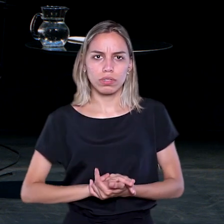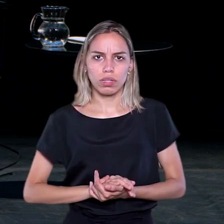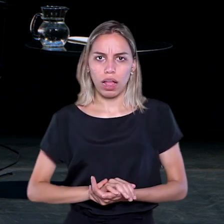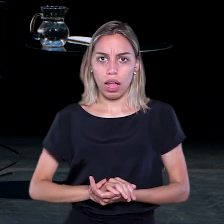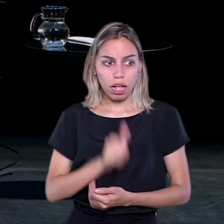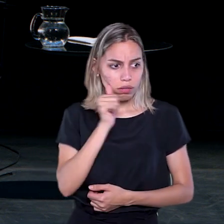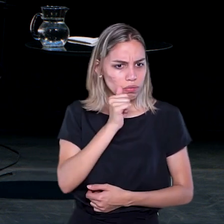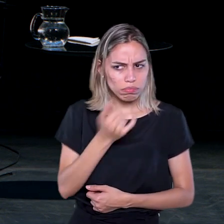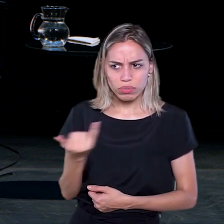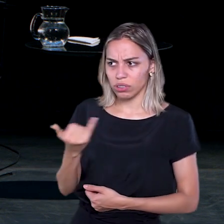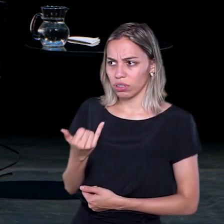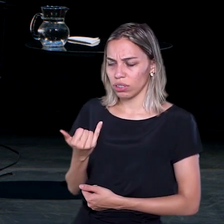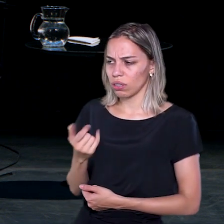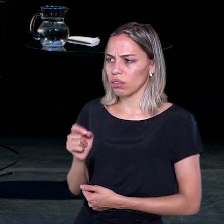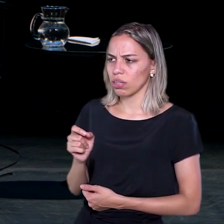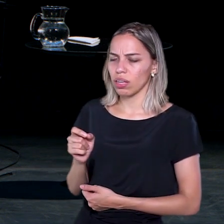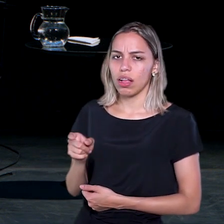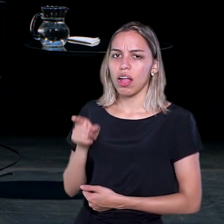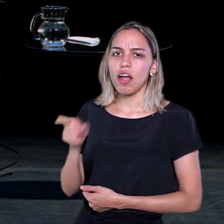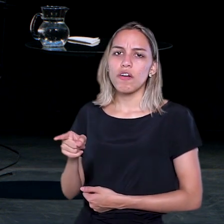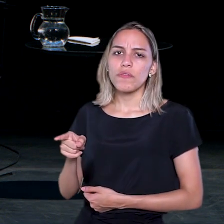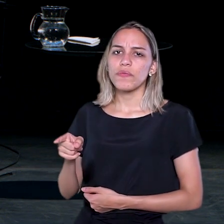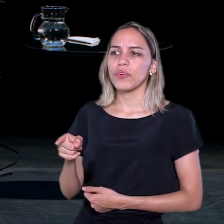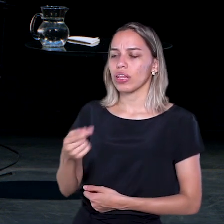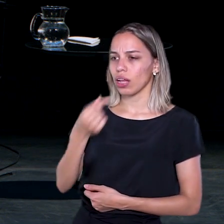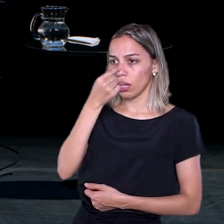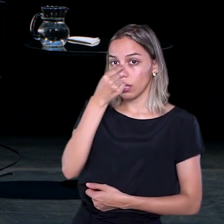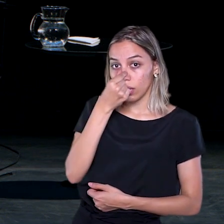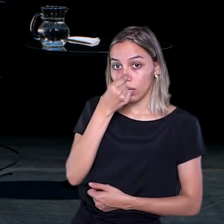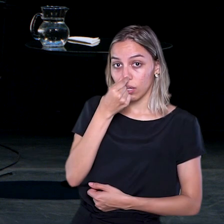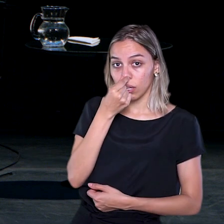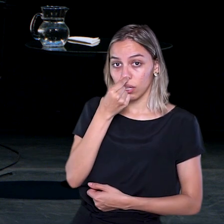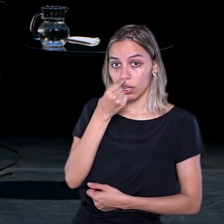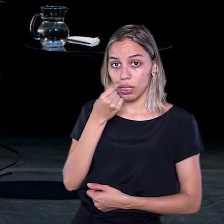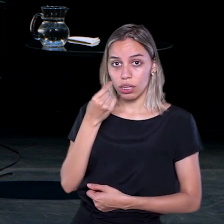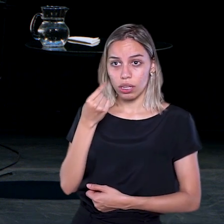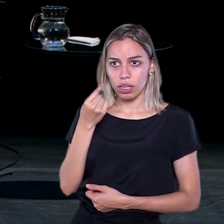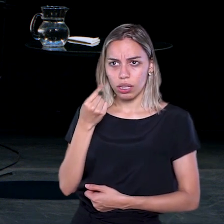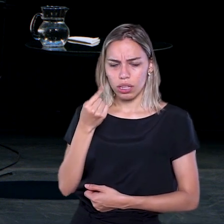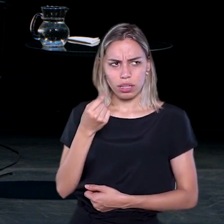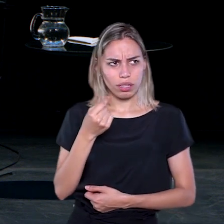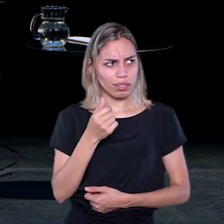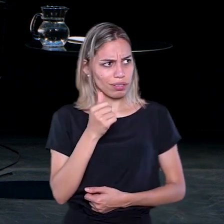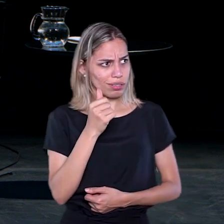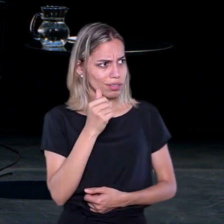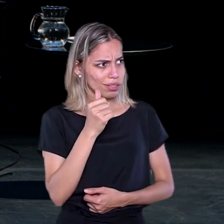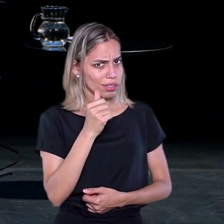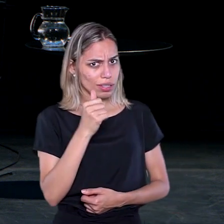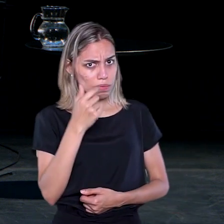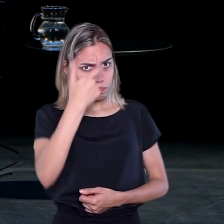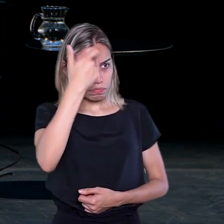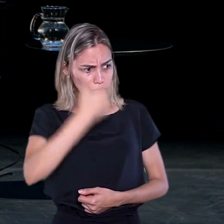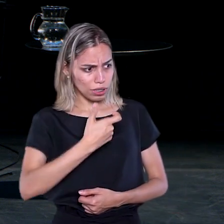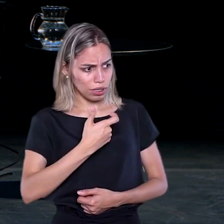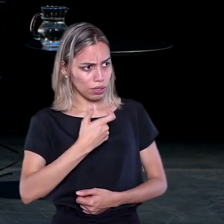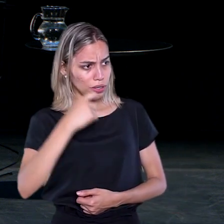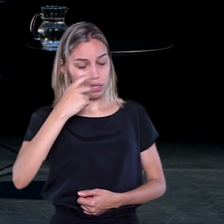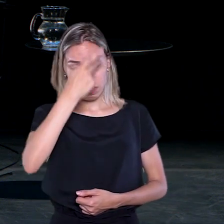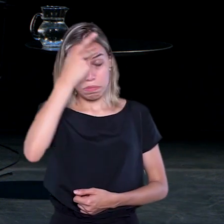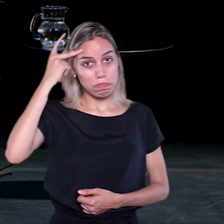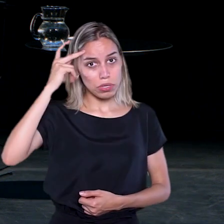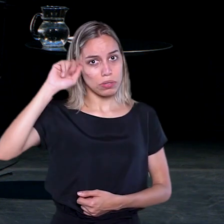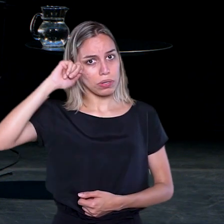que eu era negra, que me reconhecia como negra, você até que tem traços finos, como se pessoas negras não fossem diversas, né? Pessoas negras têm